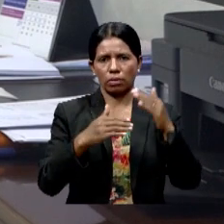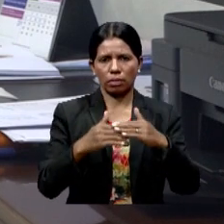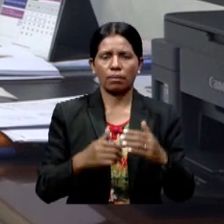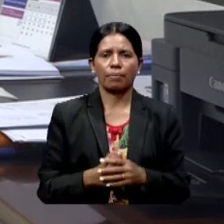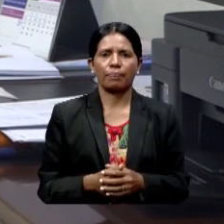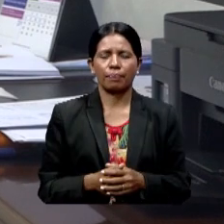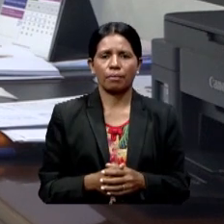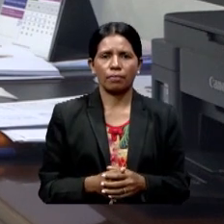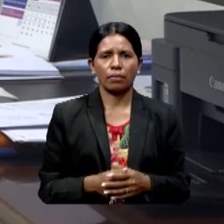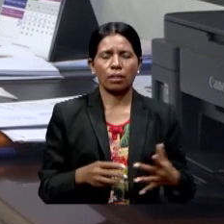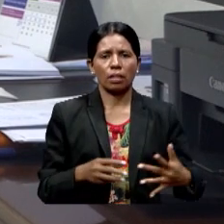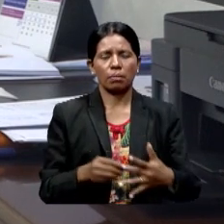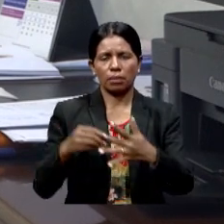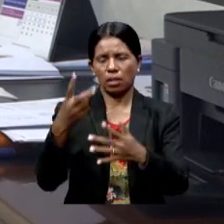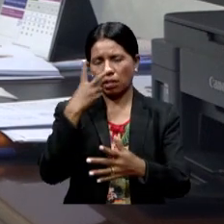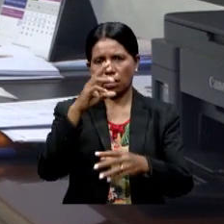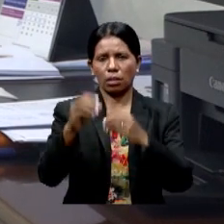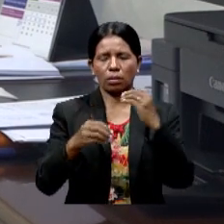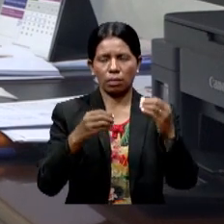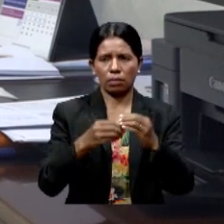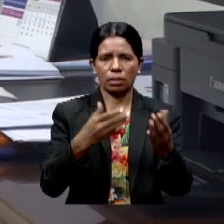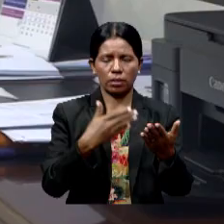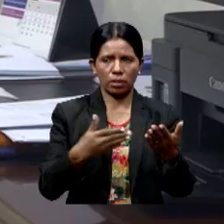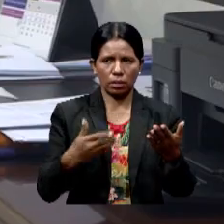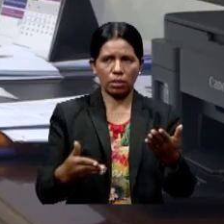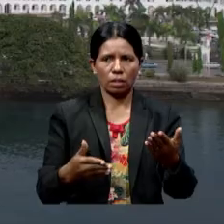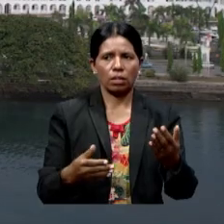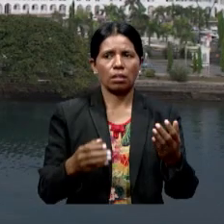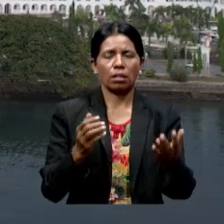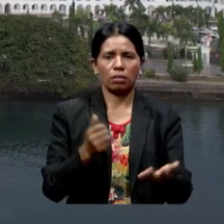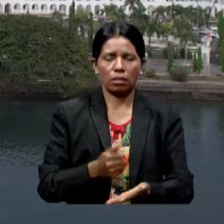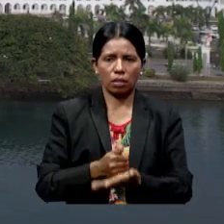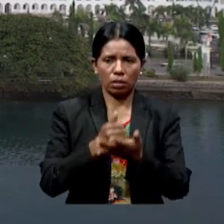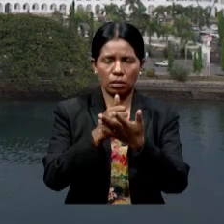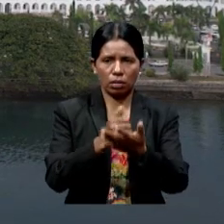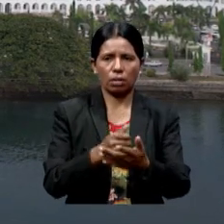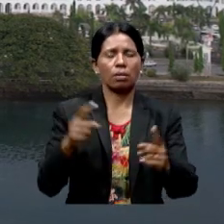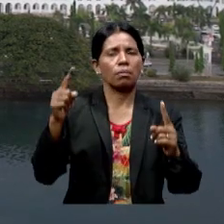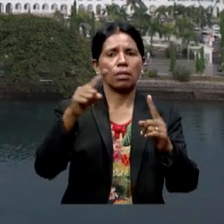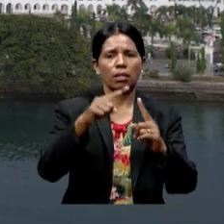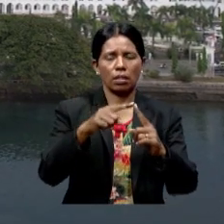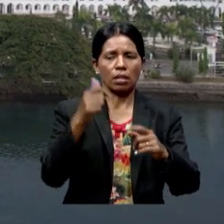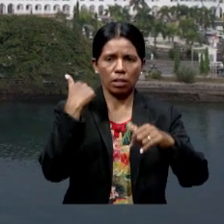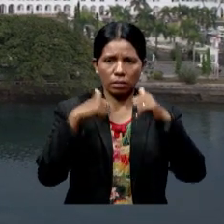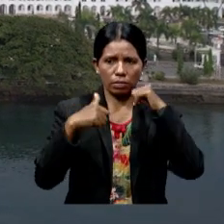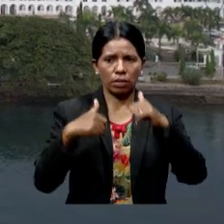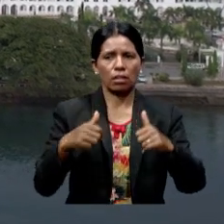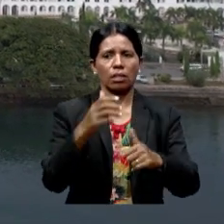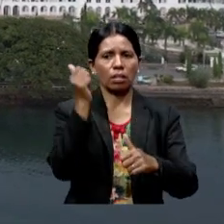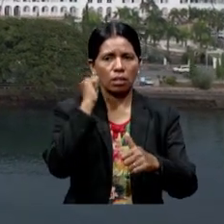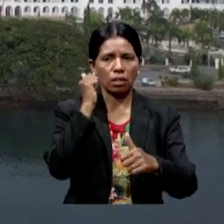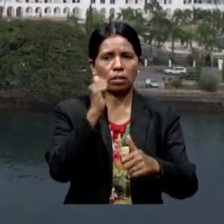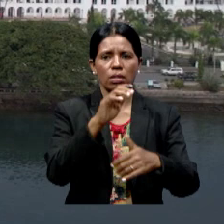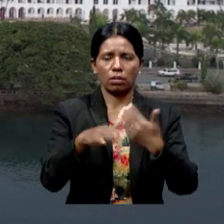nebe liu-liu hare konaba facilidades nebe atu apoio bai atividades